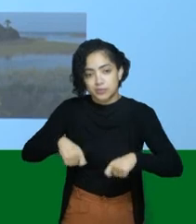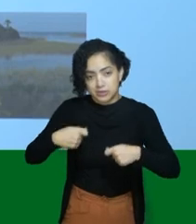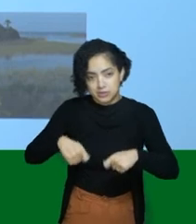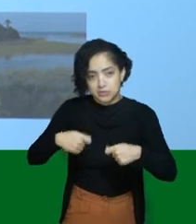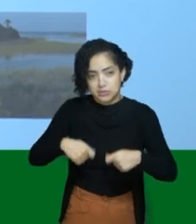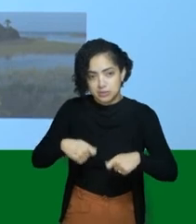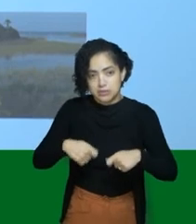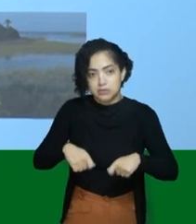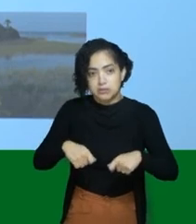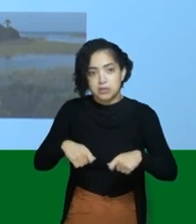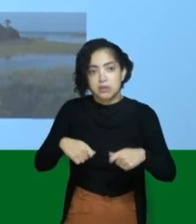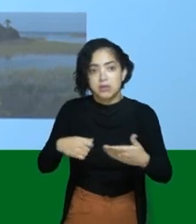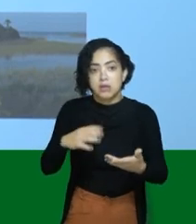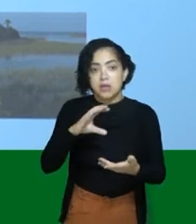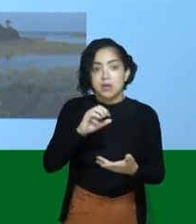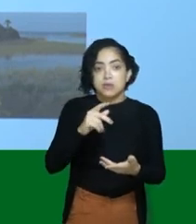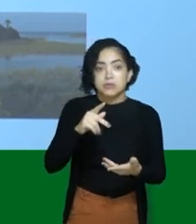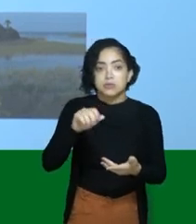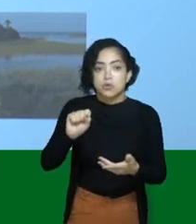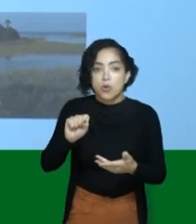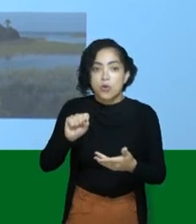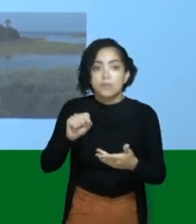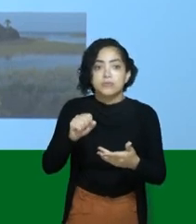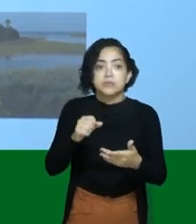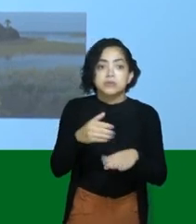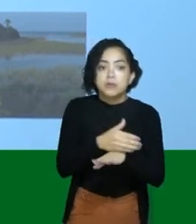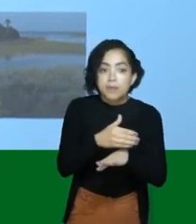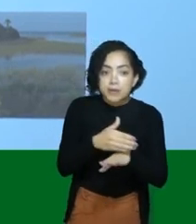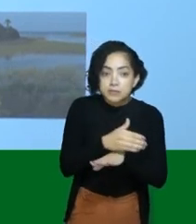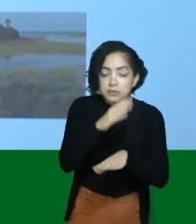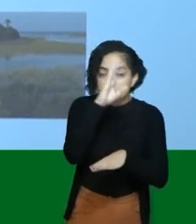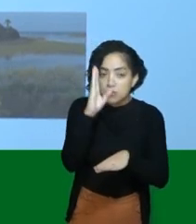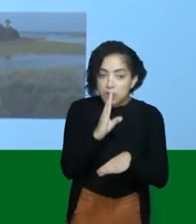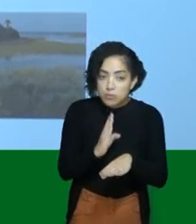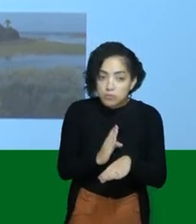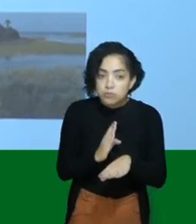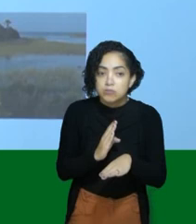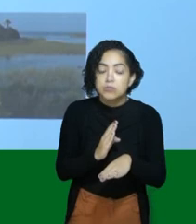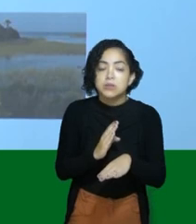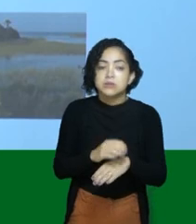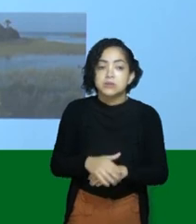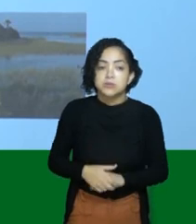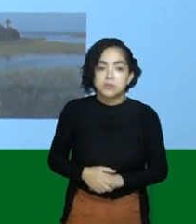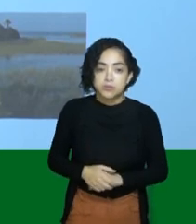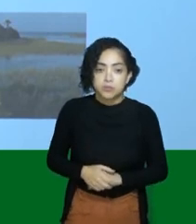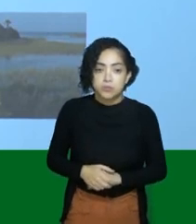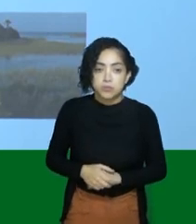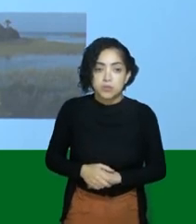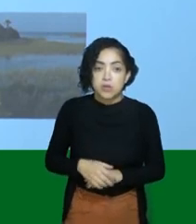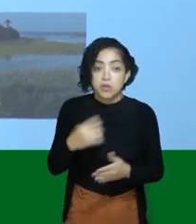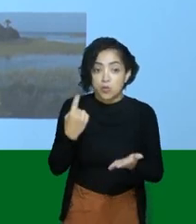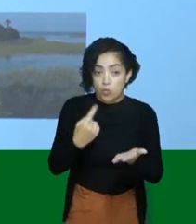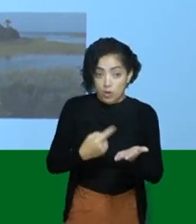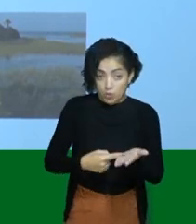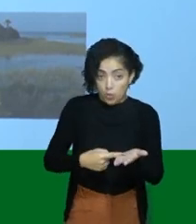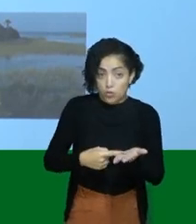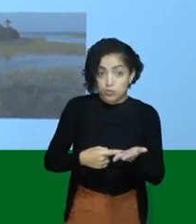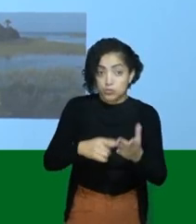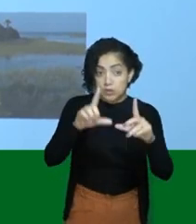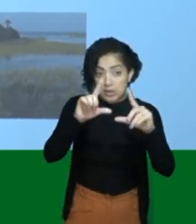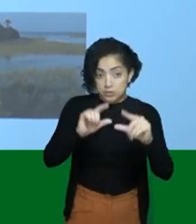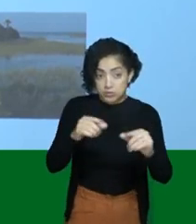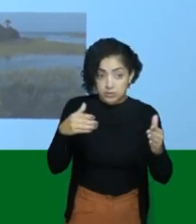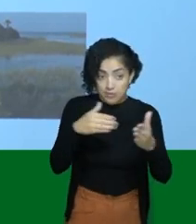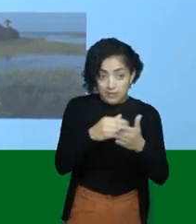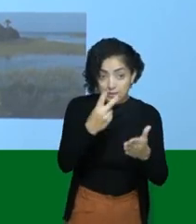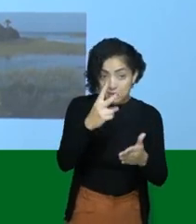né? É para isso que a gente tem as COPs, né? Que o Brasil participa, e, né, o Acordo de Paris, que é reduzir